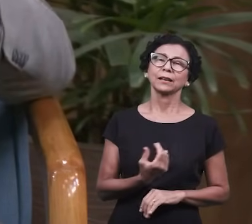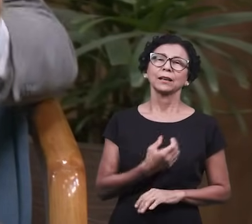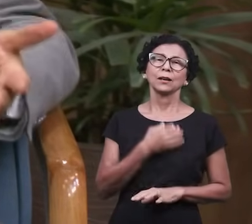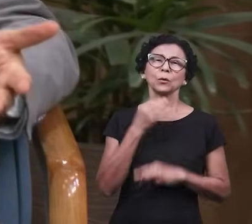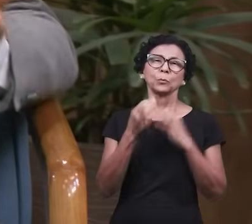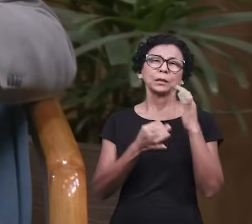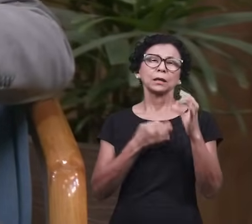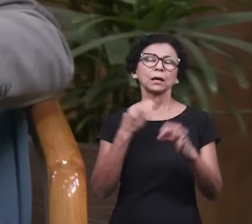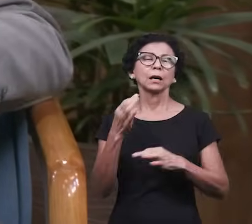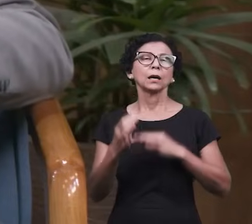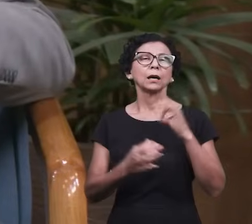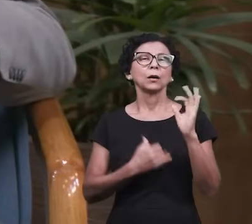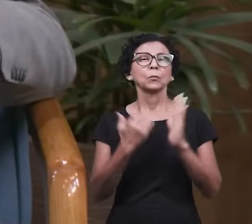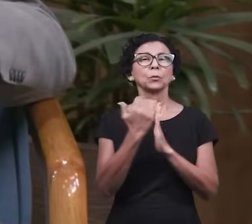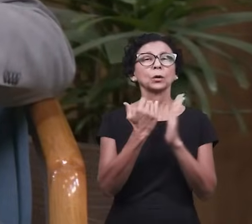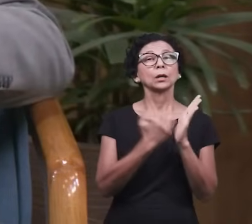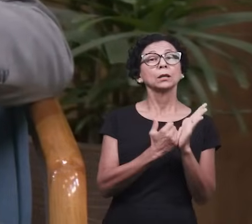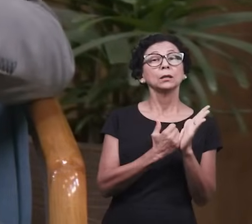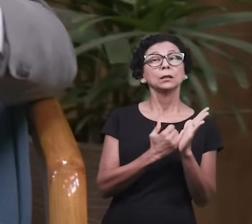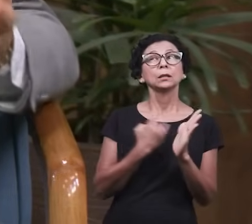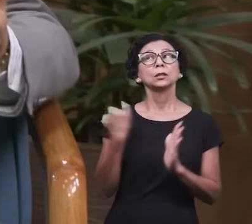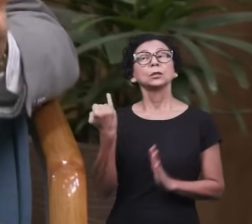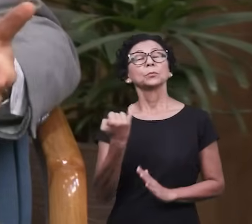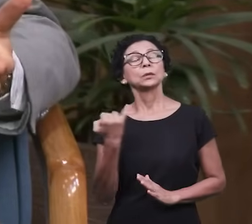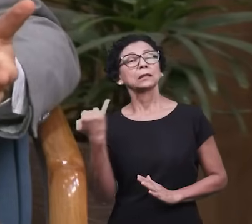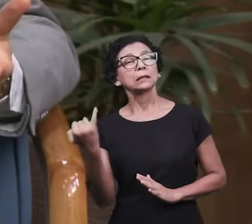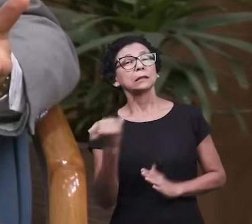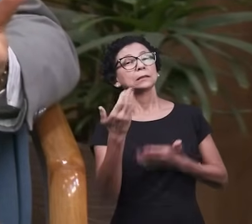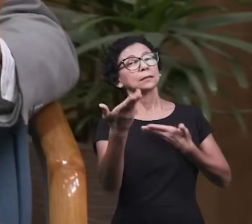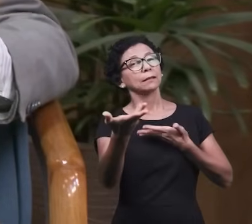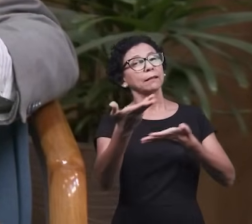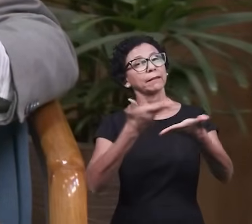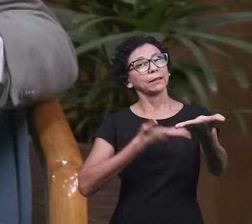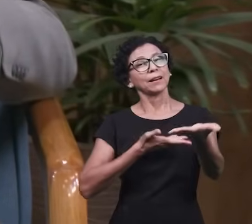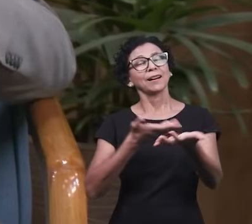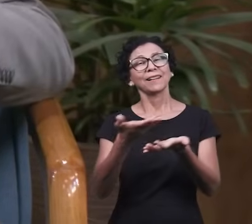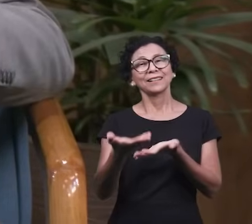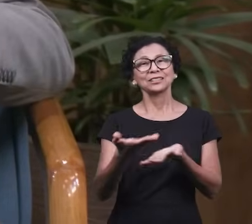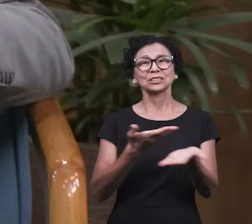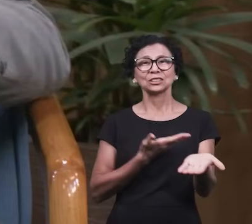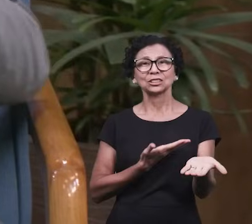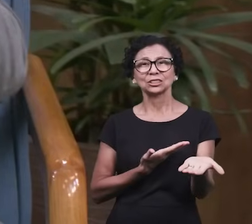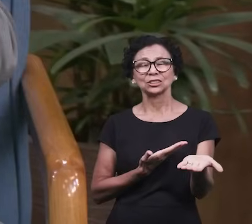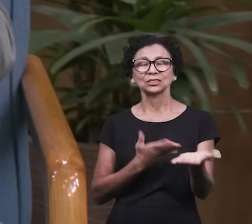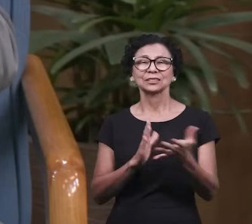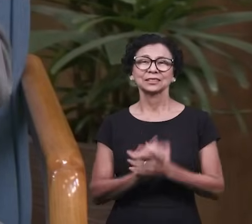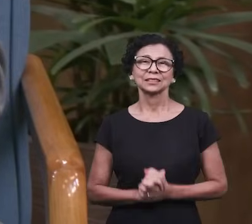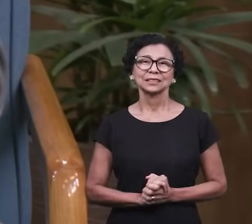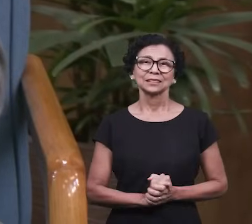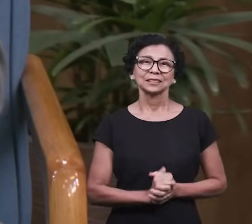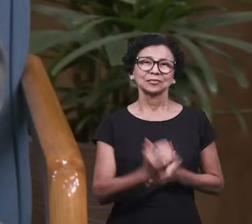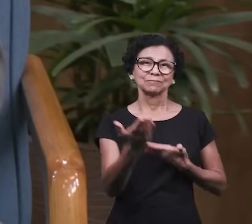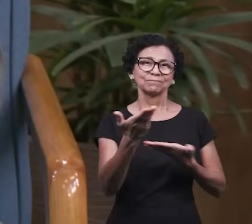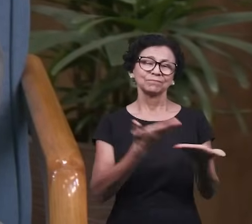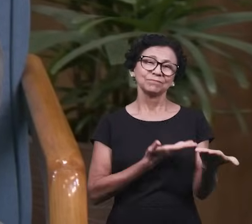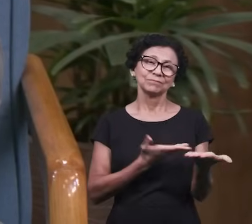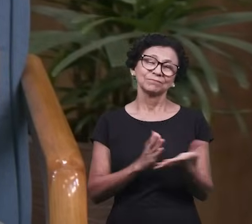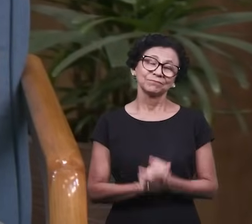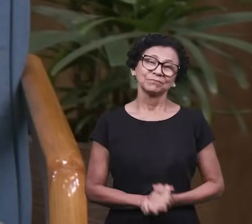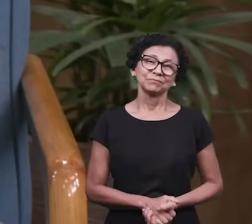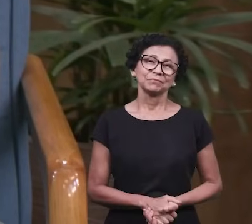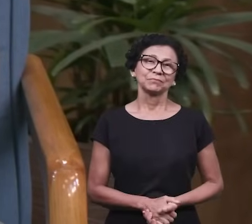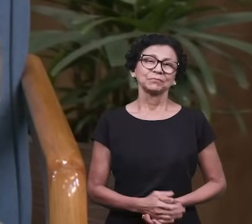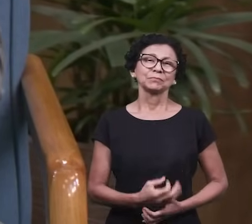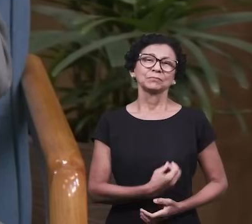falando sobre o programa, a importância dele, há uma interatividade, ou seja, nós estamos aqui e você aí deste outro